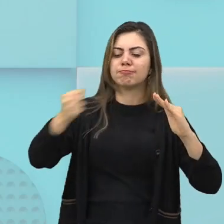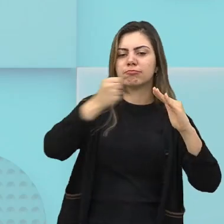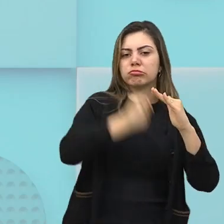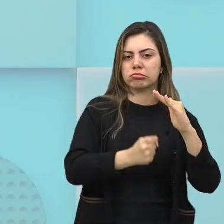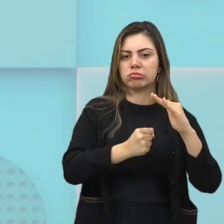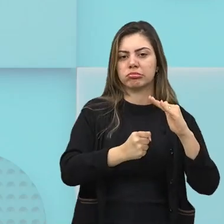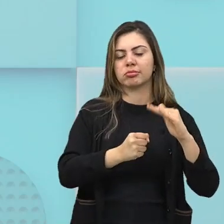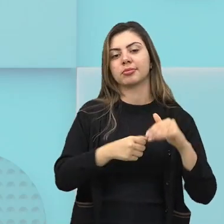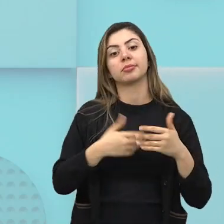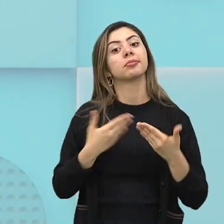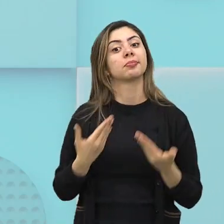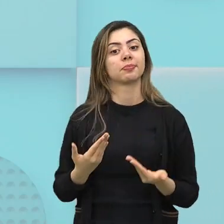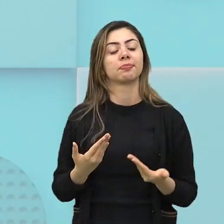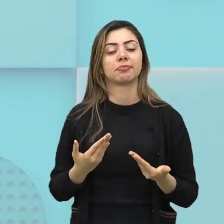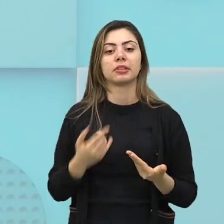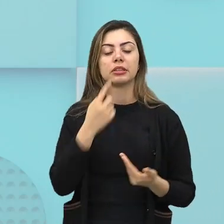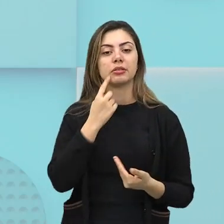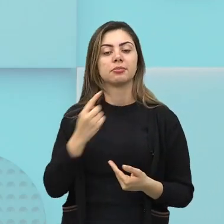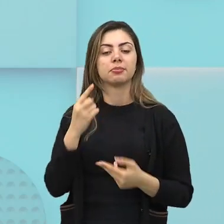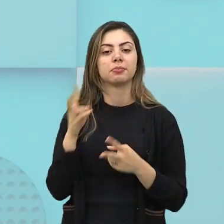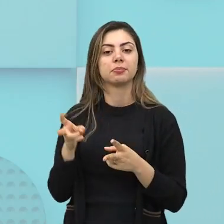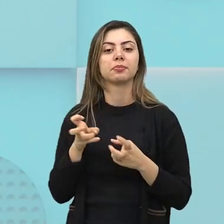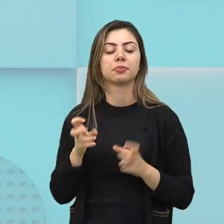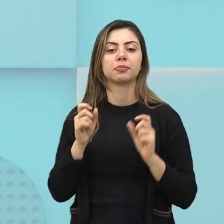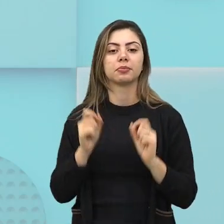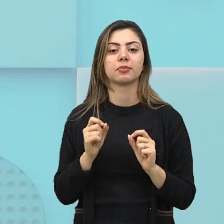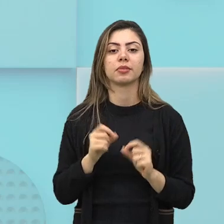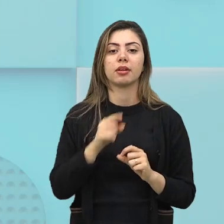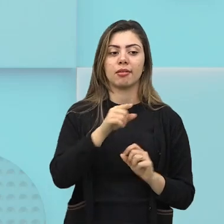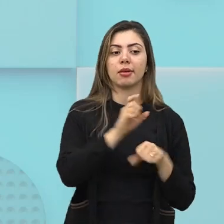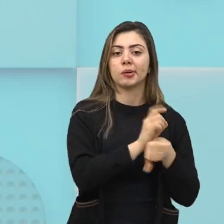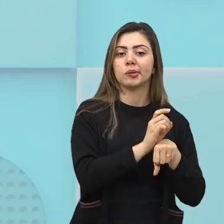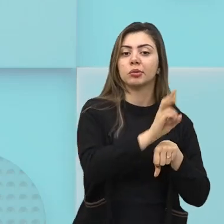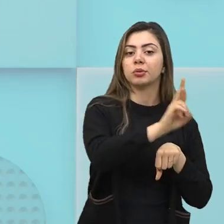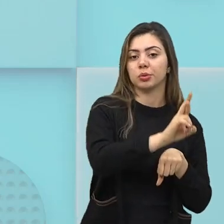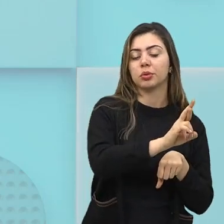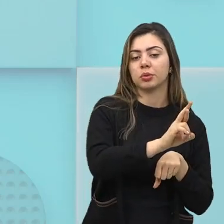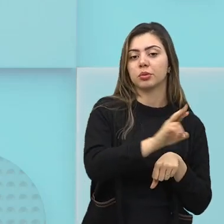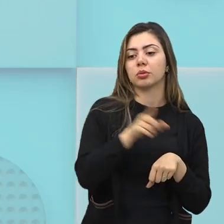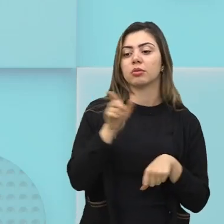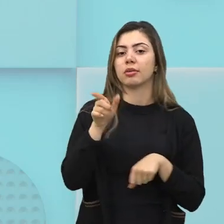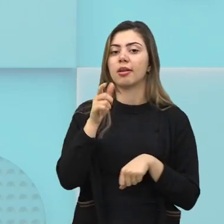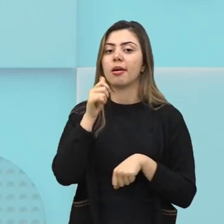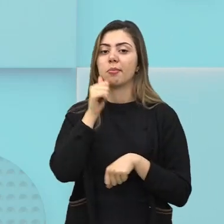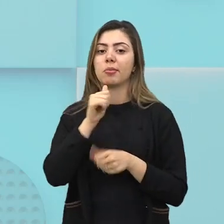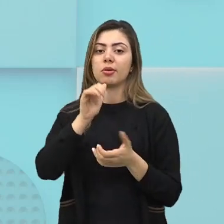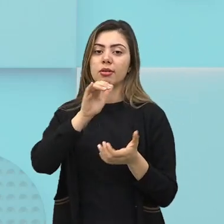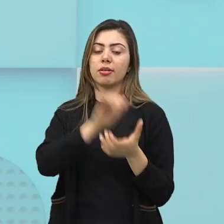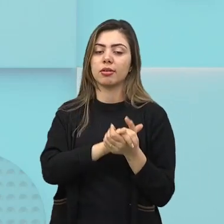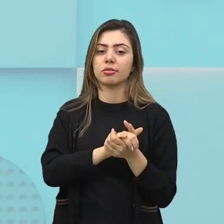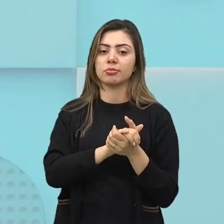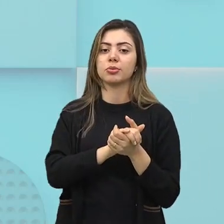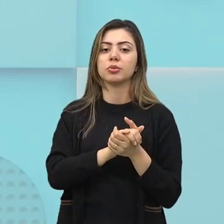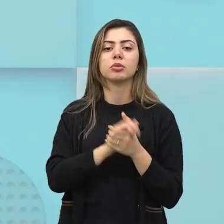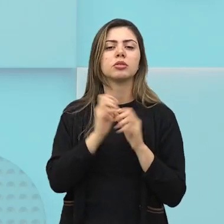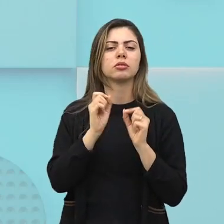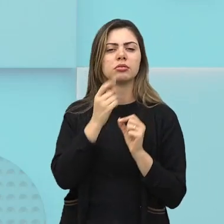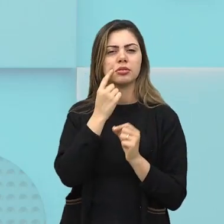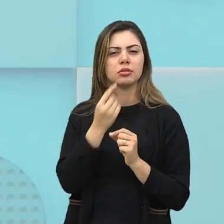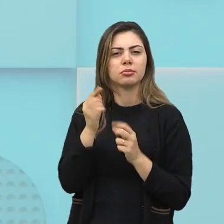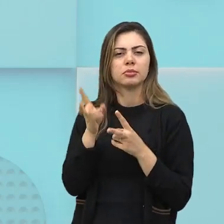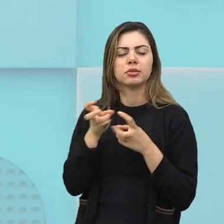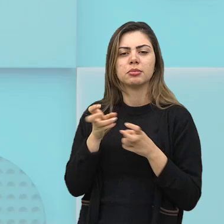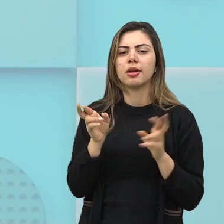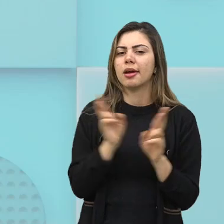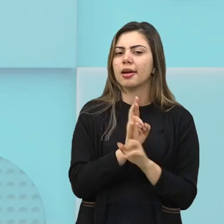A relação entre o Bacamarte e a sua esposa, Dona Evarista,